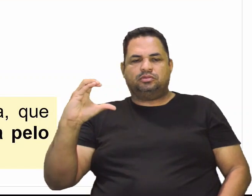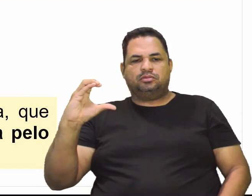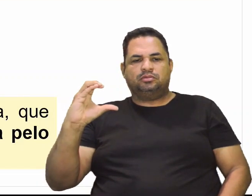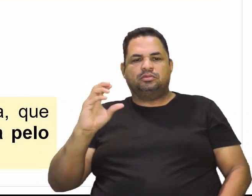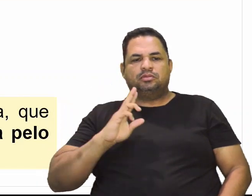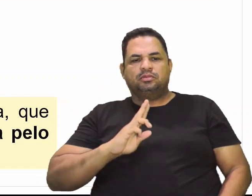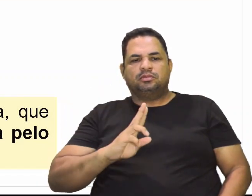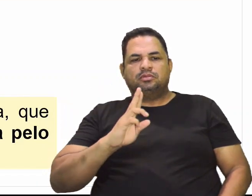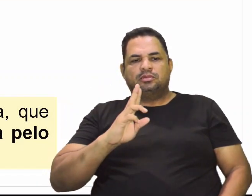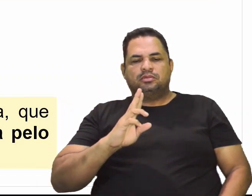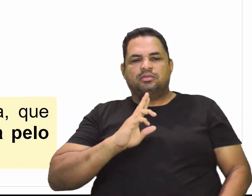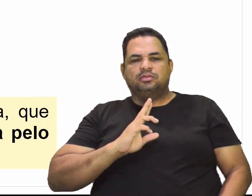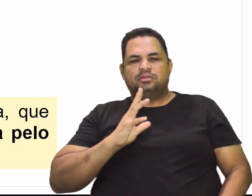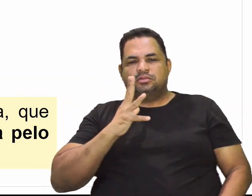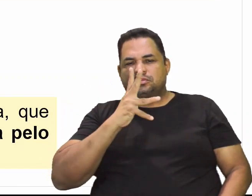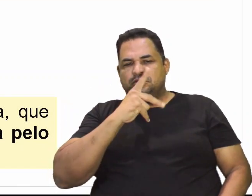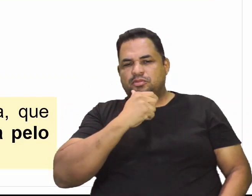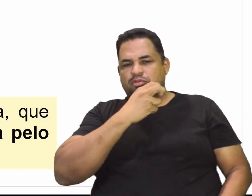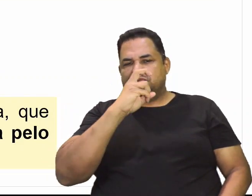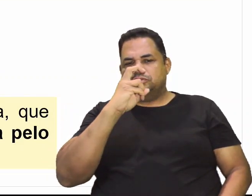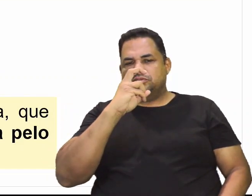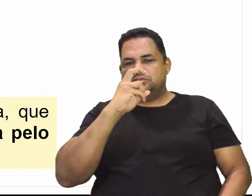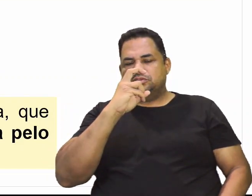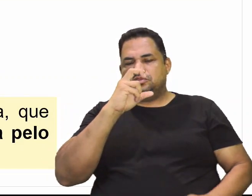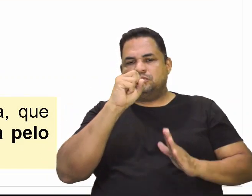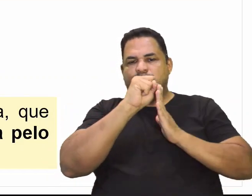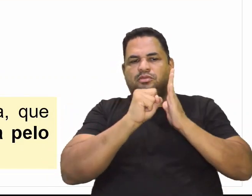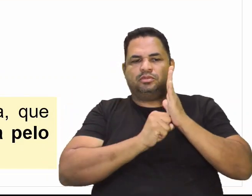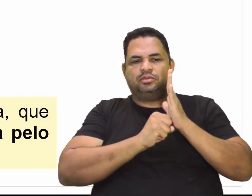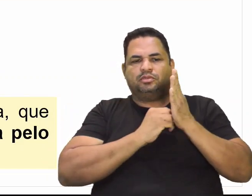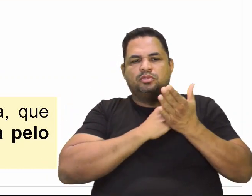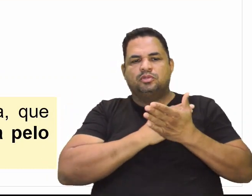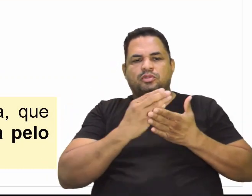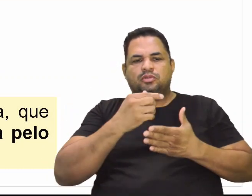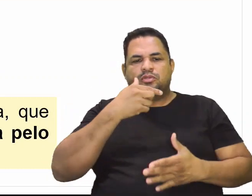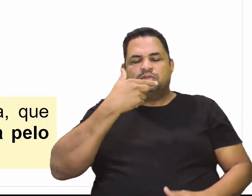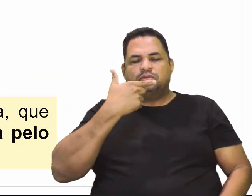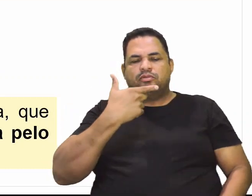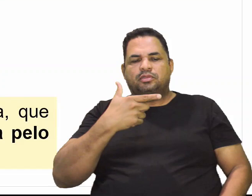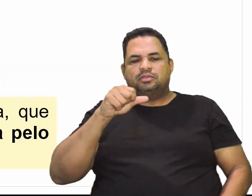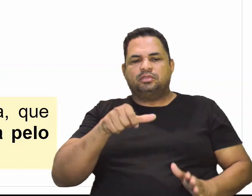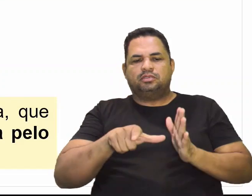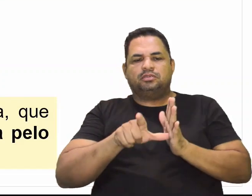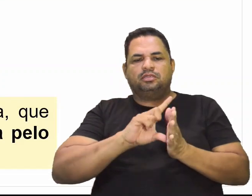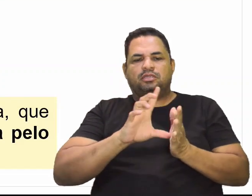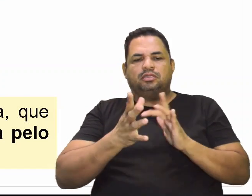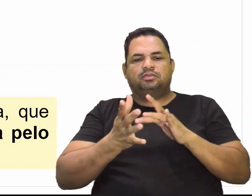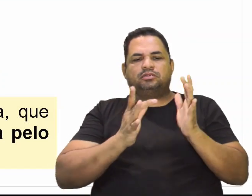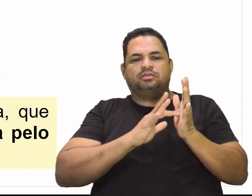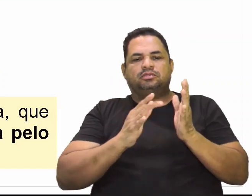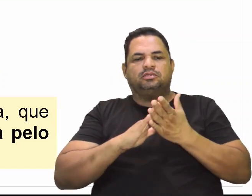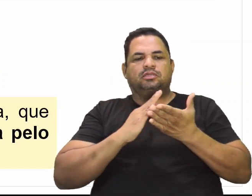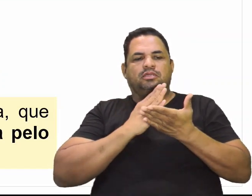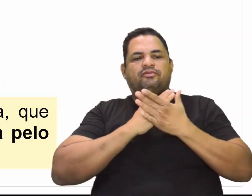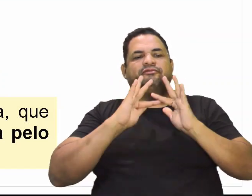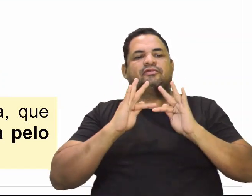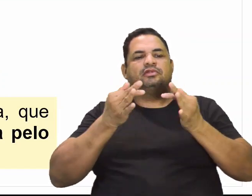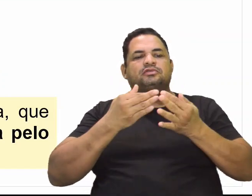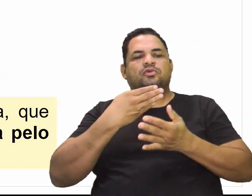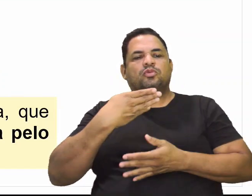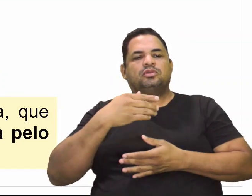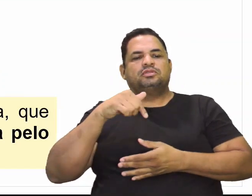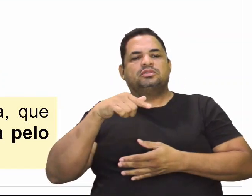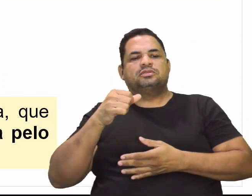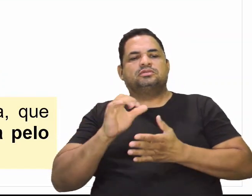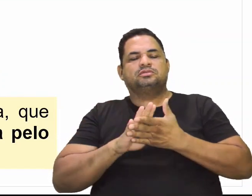Durou 5 séculos, começou em 27 a.C. e terminou em 436.